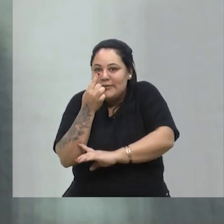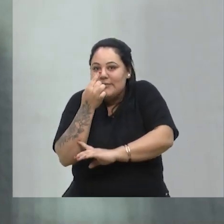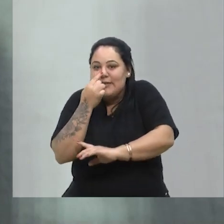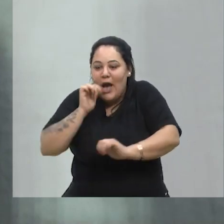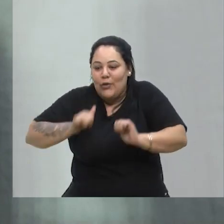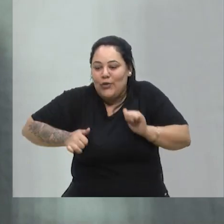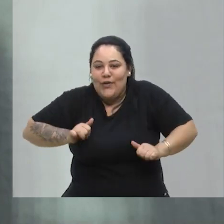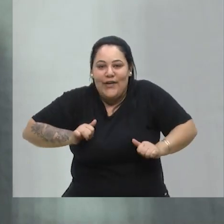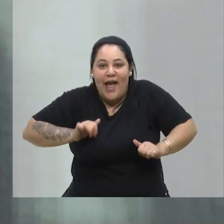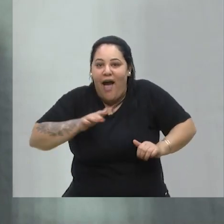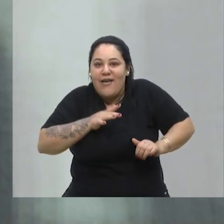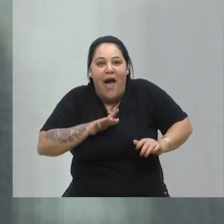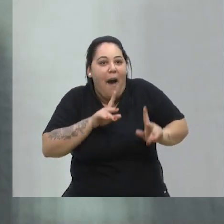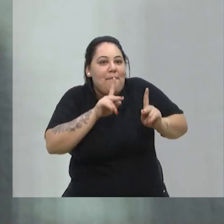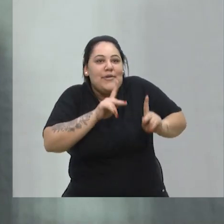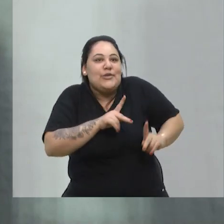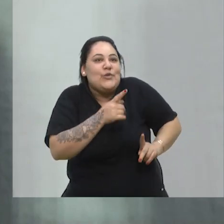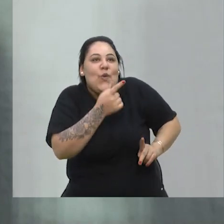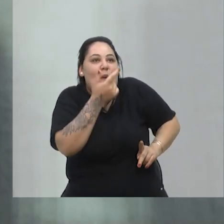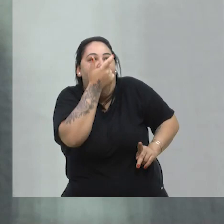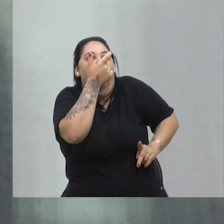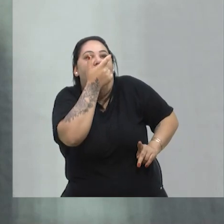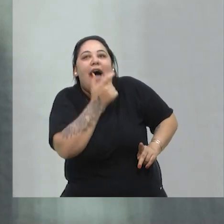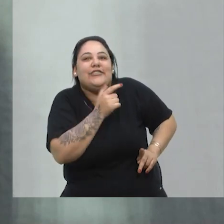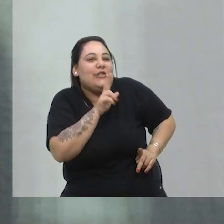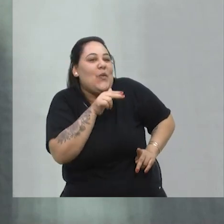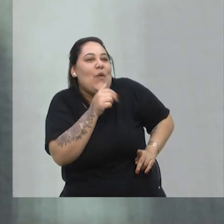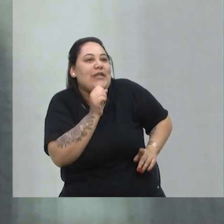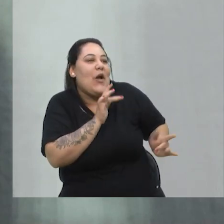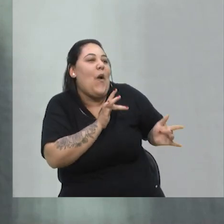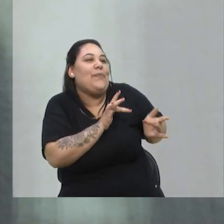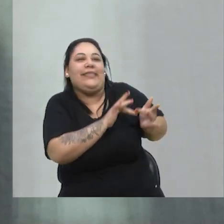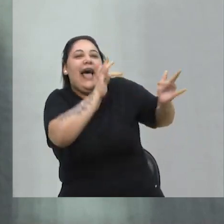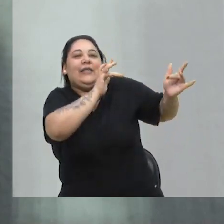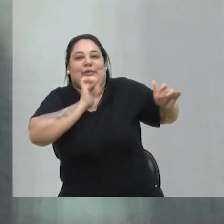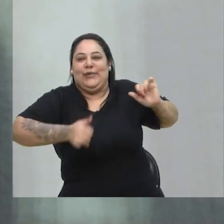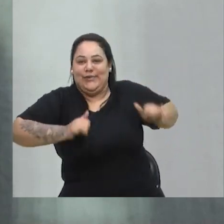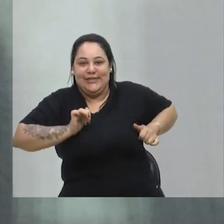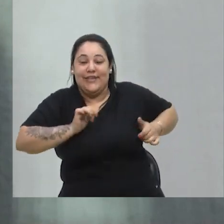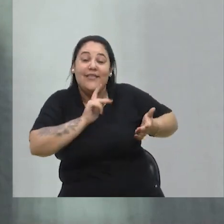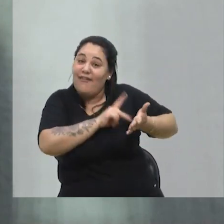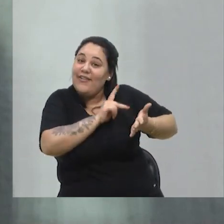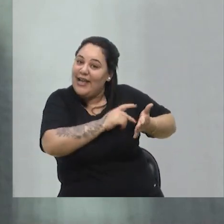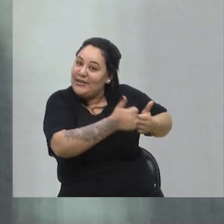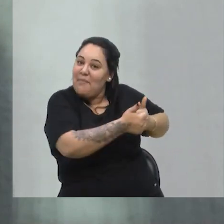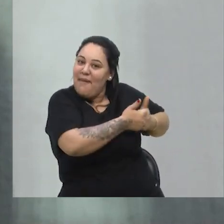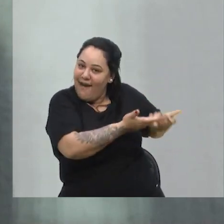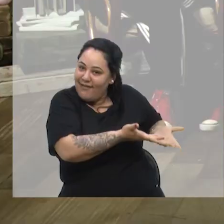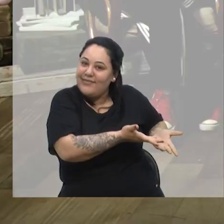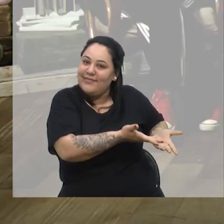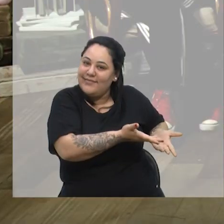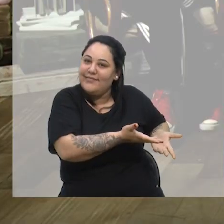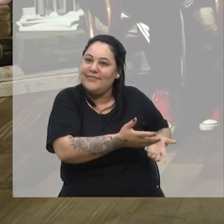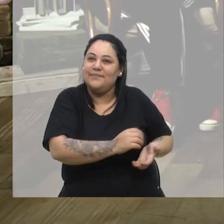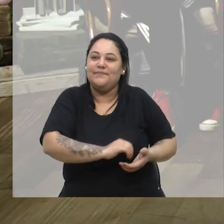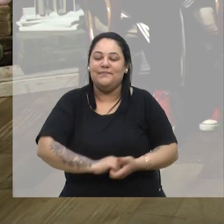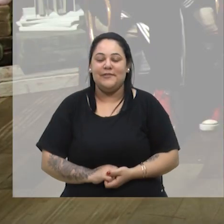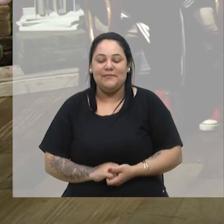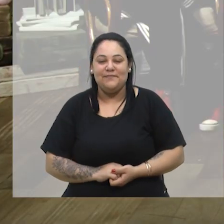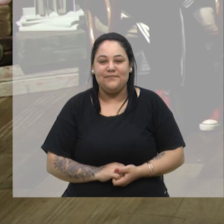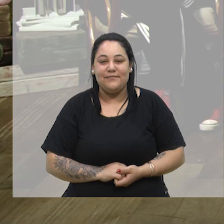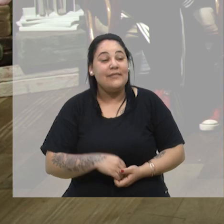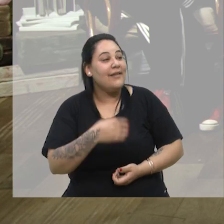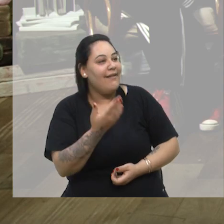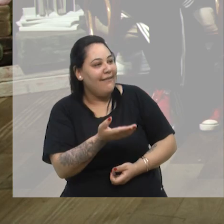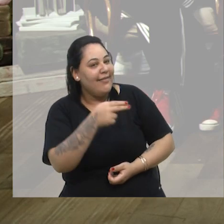às vezes as pessoas acham que eles são intocáveis e eles estão aqui do nosso ladinho.